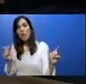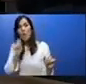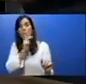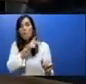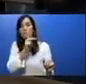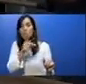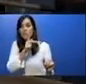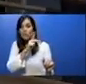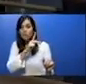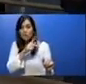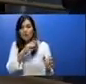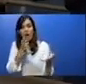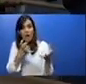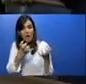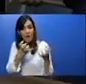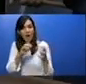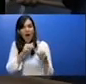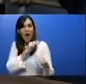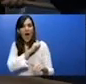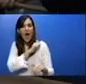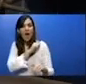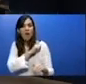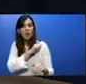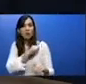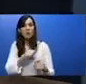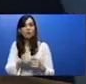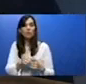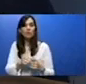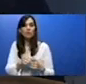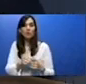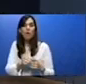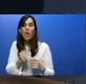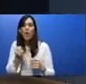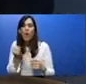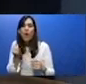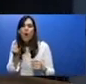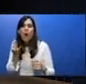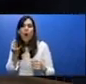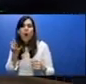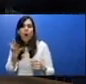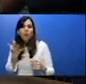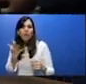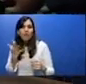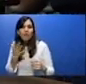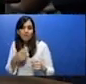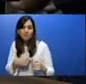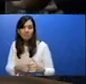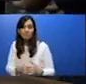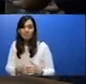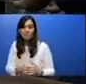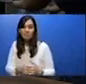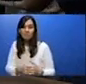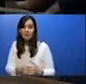alunos contém quantos litros ou contem quantos litros?